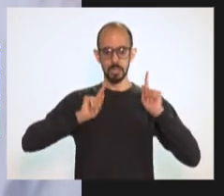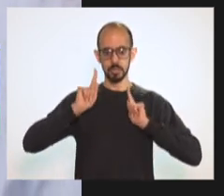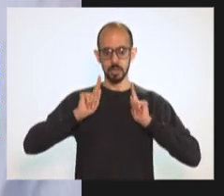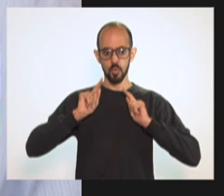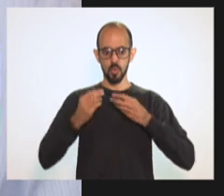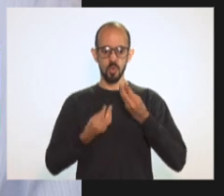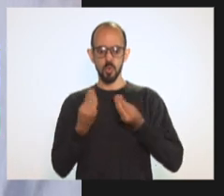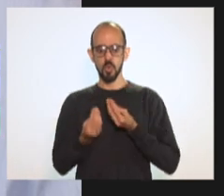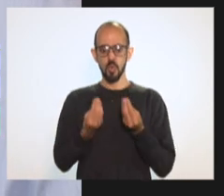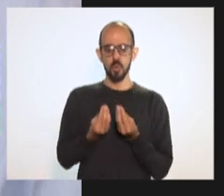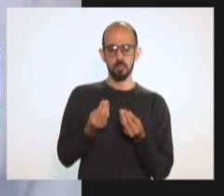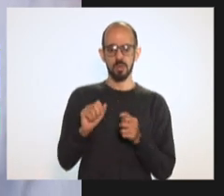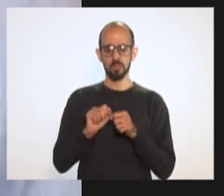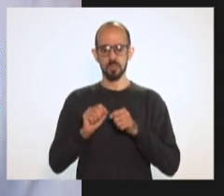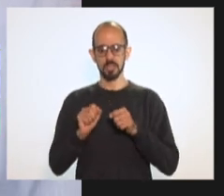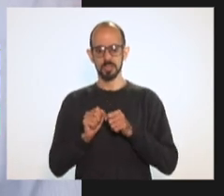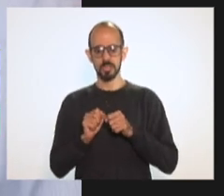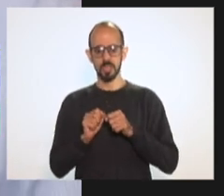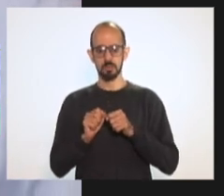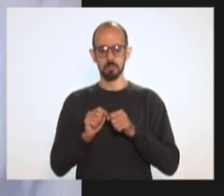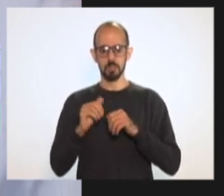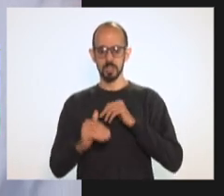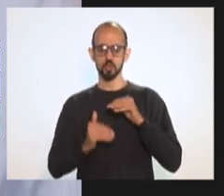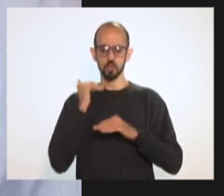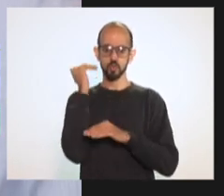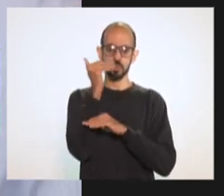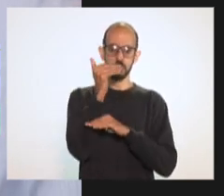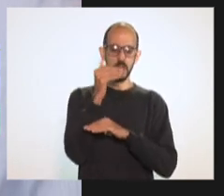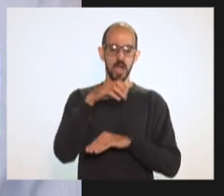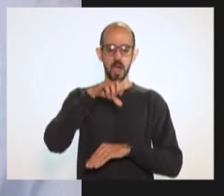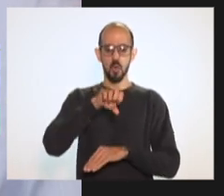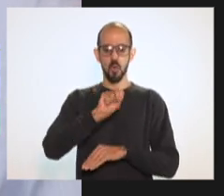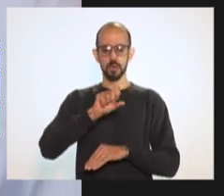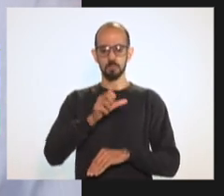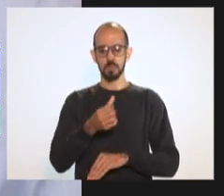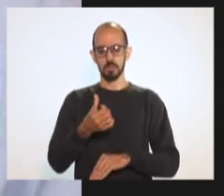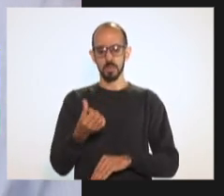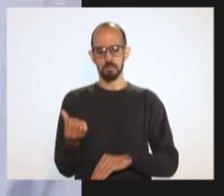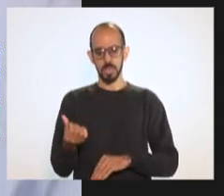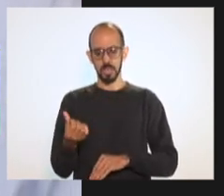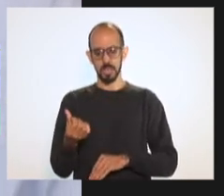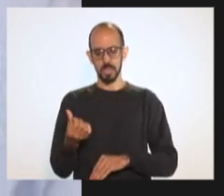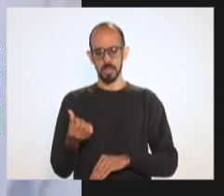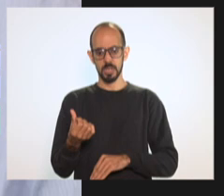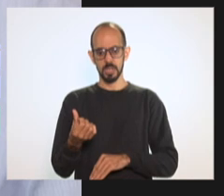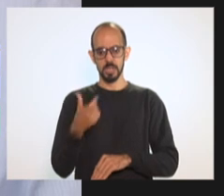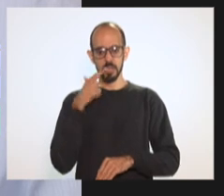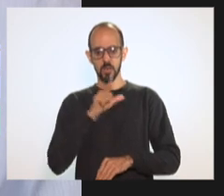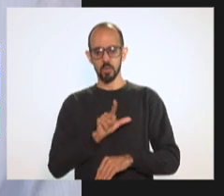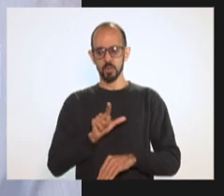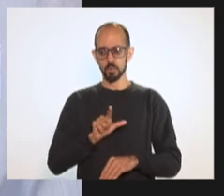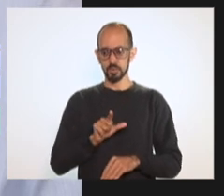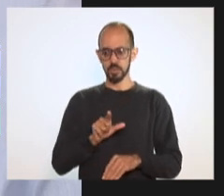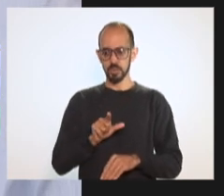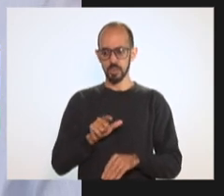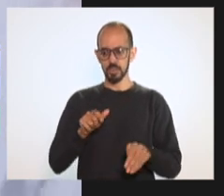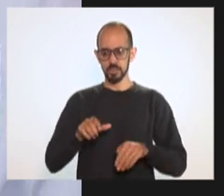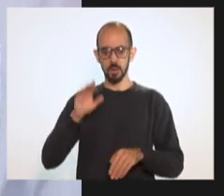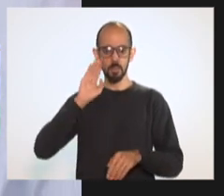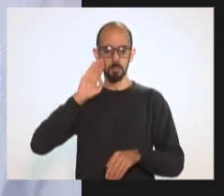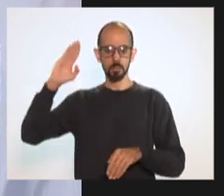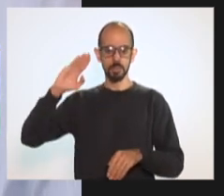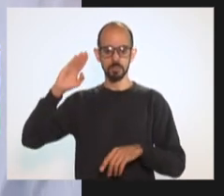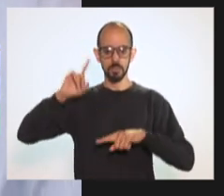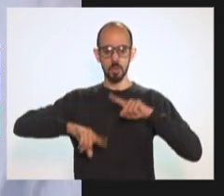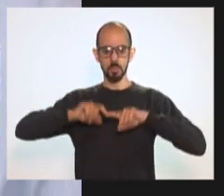superar as limitações da 866 e dar preferência ao produtor daqui,